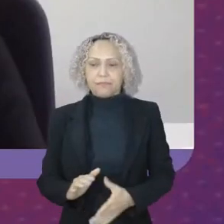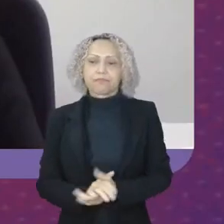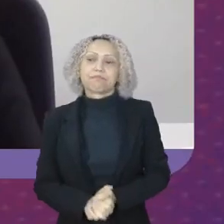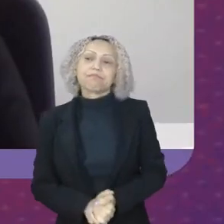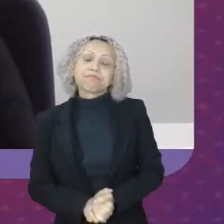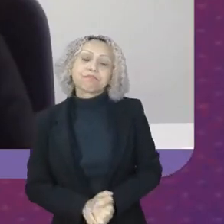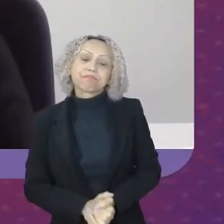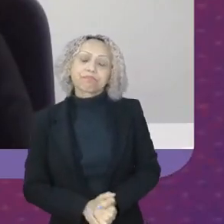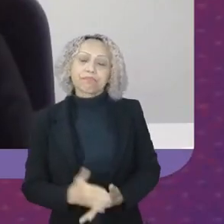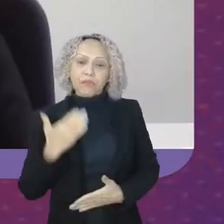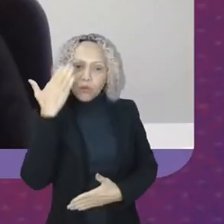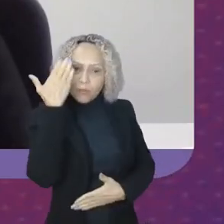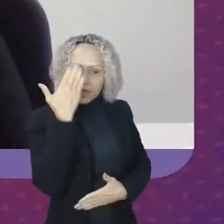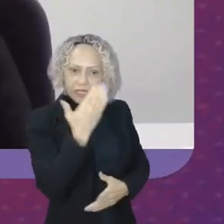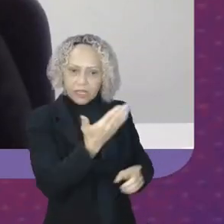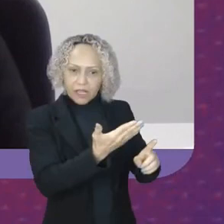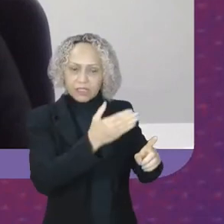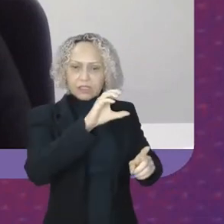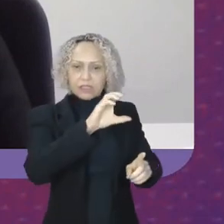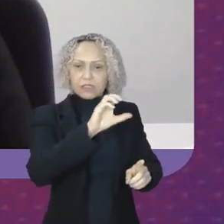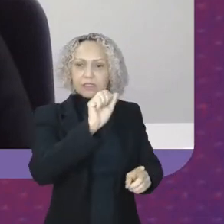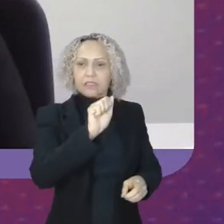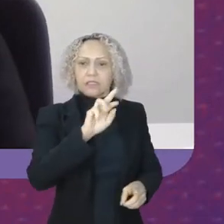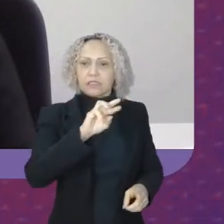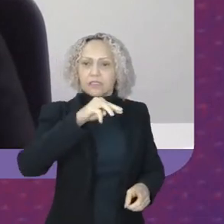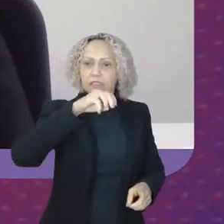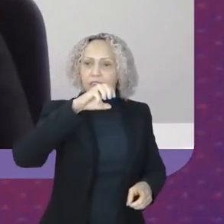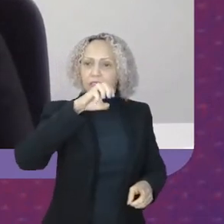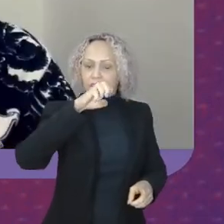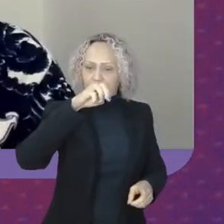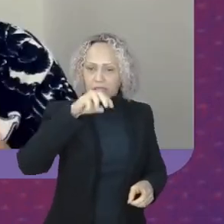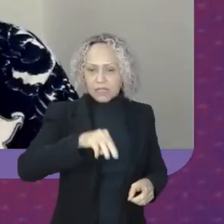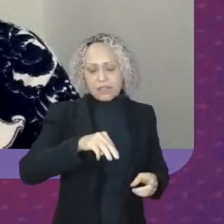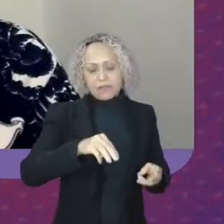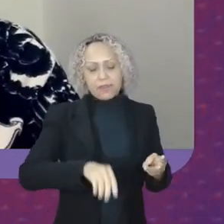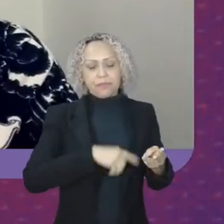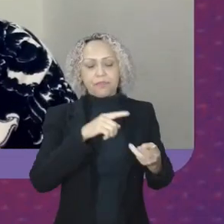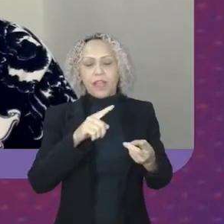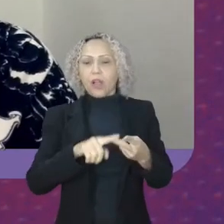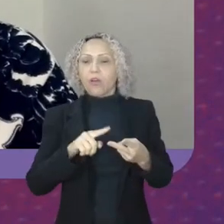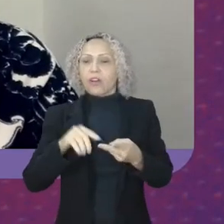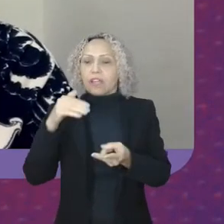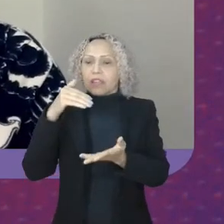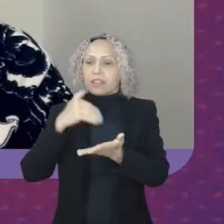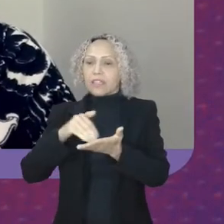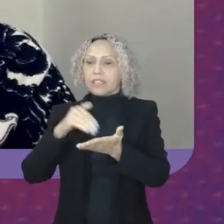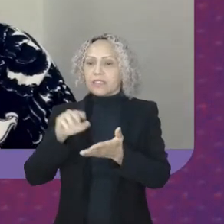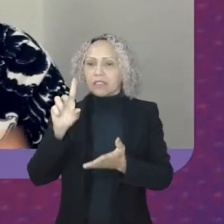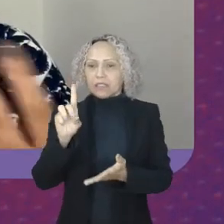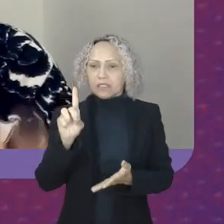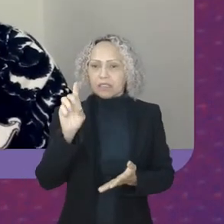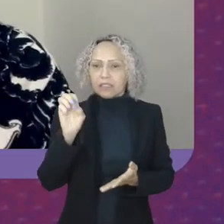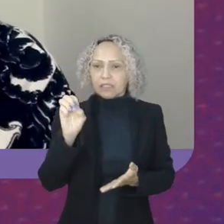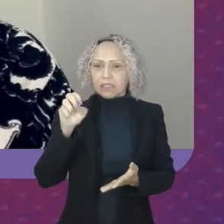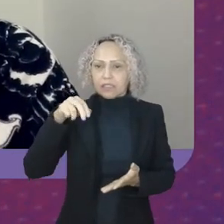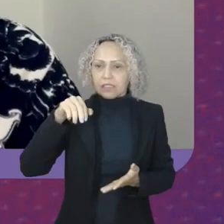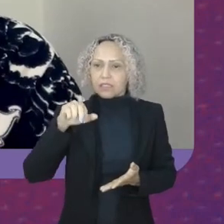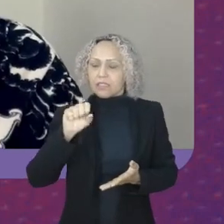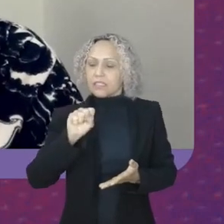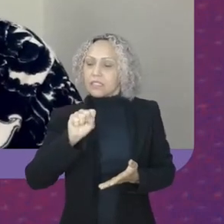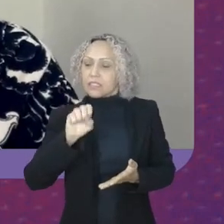Obrigada, Carmen. Vamos ouvir agora a secretária Denise Dal. É uma alegria, novamente,